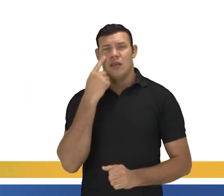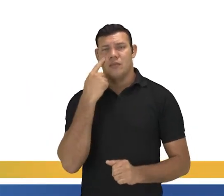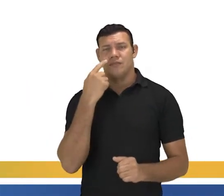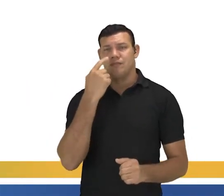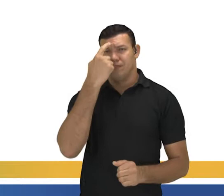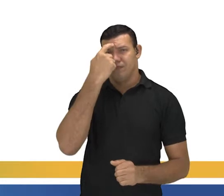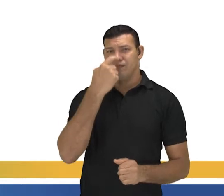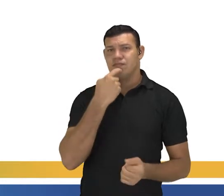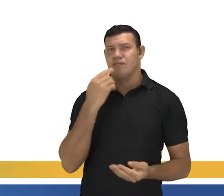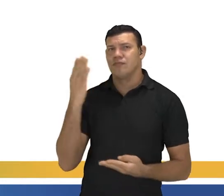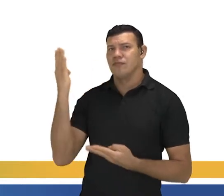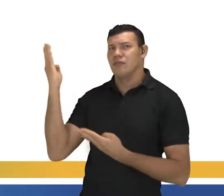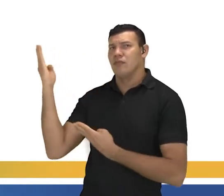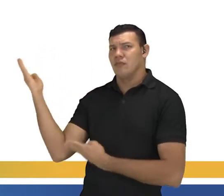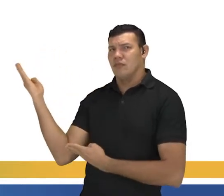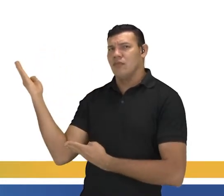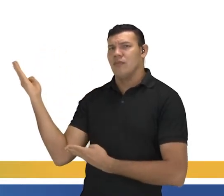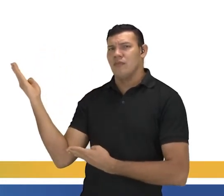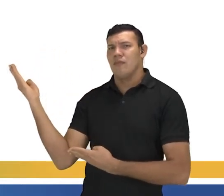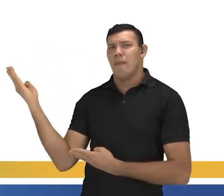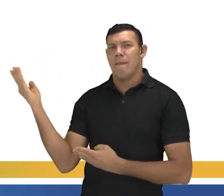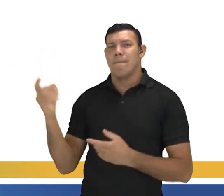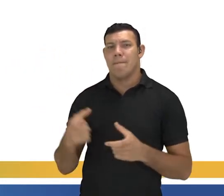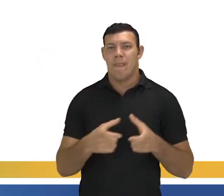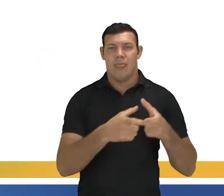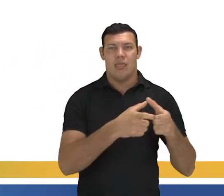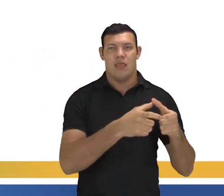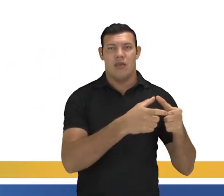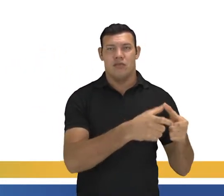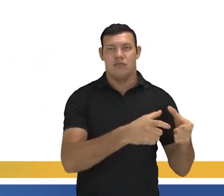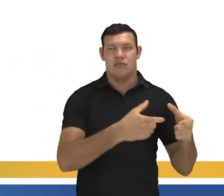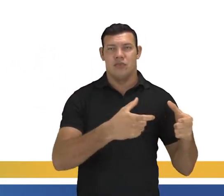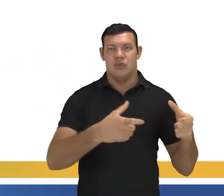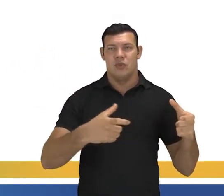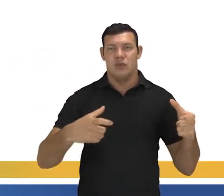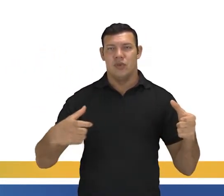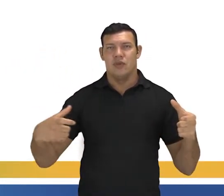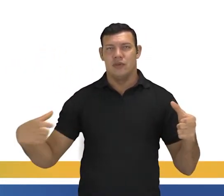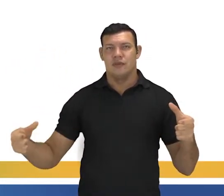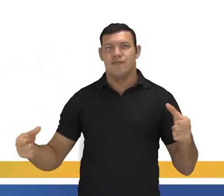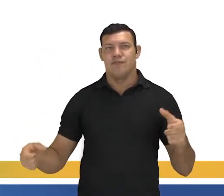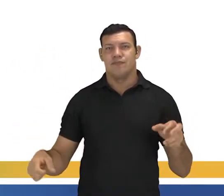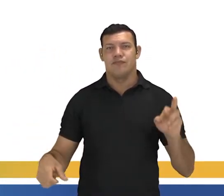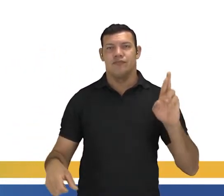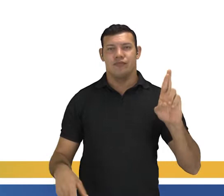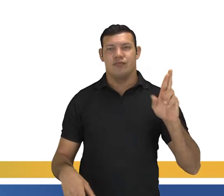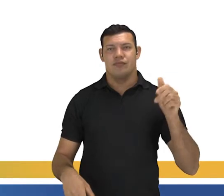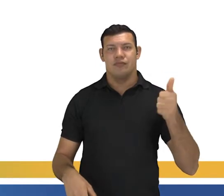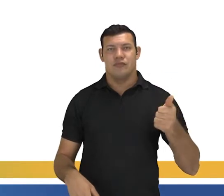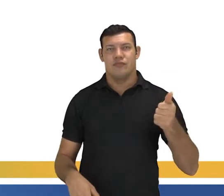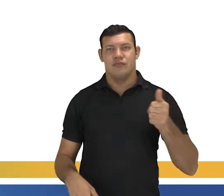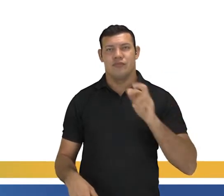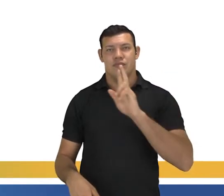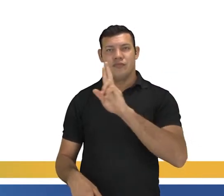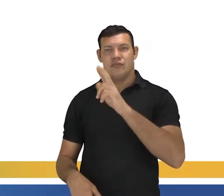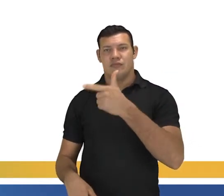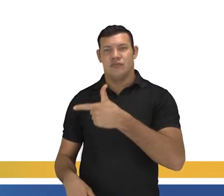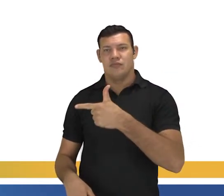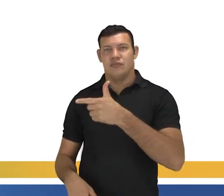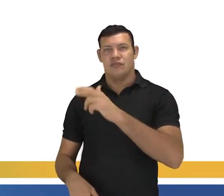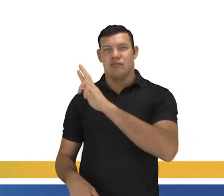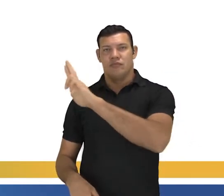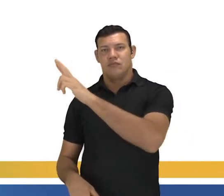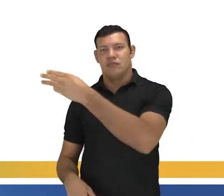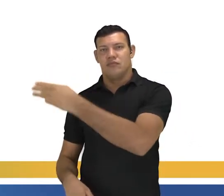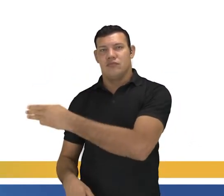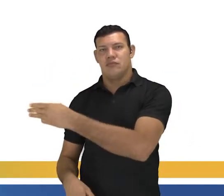3 resistores, notem que eles estão na sequência, um depois do outro, R1, R2 e R3. Esses